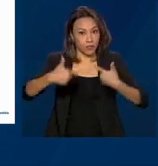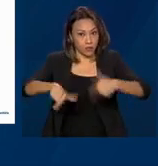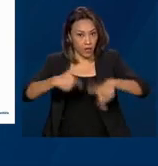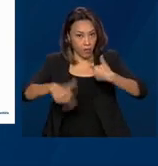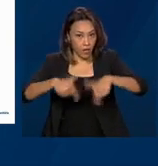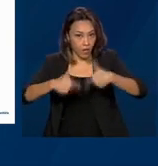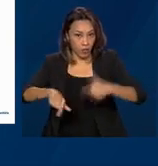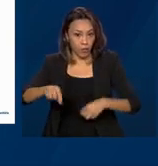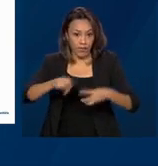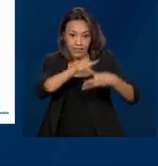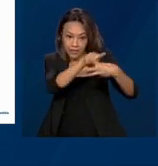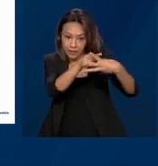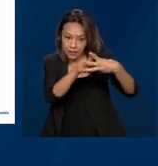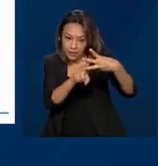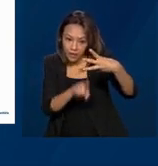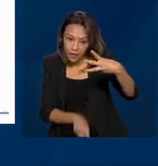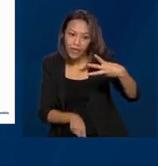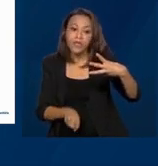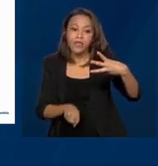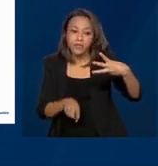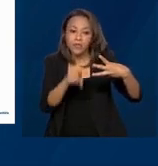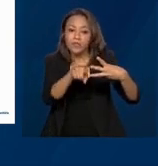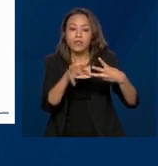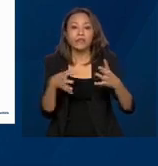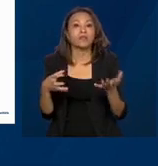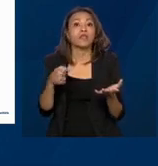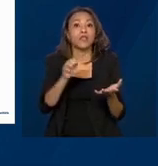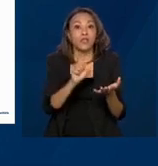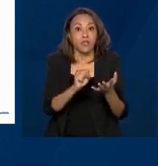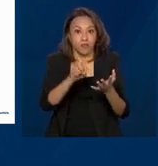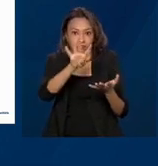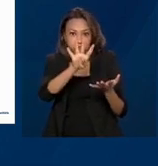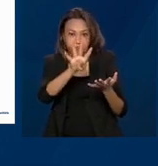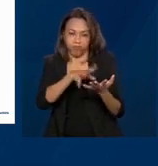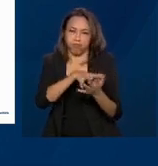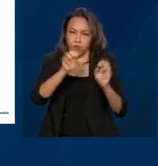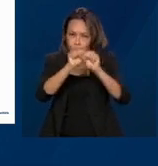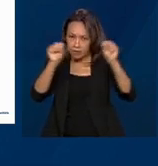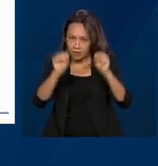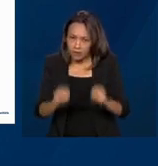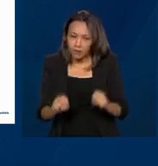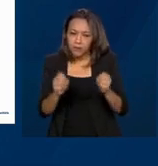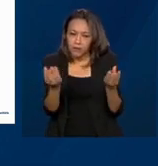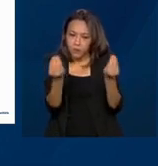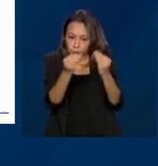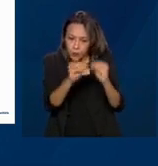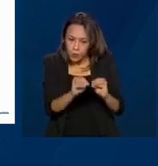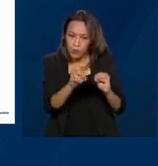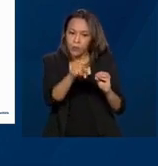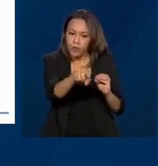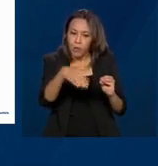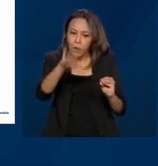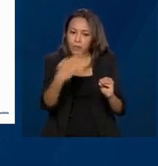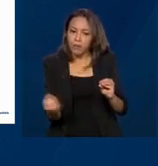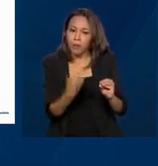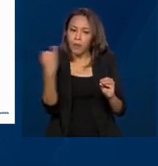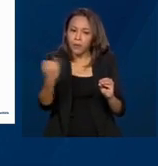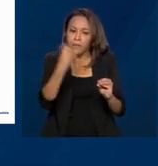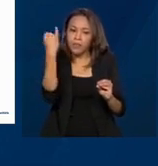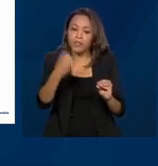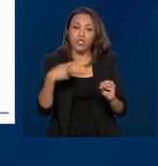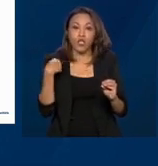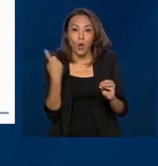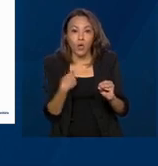de cálculo estatístico, que são os softwares mais importantes, talvez, e nós refizemos todos